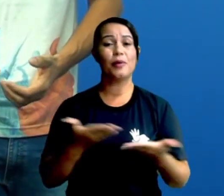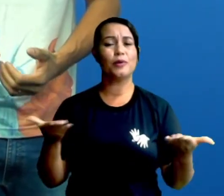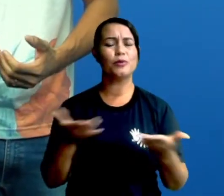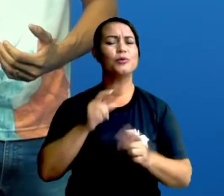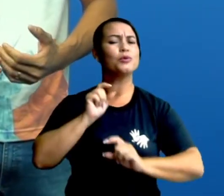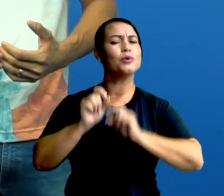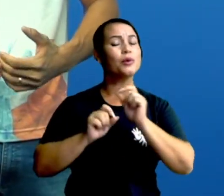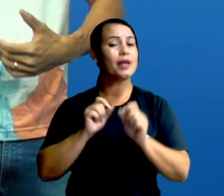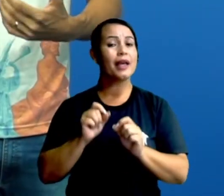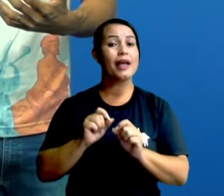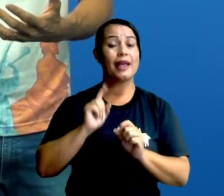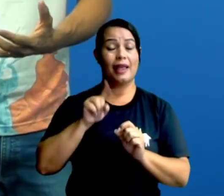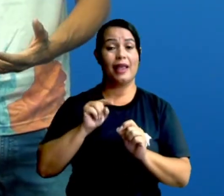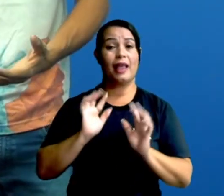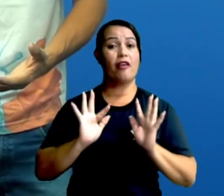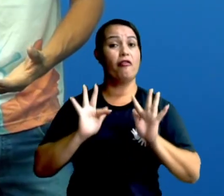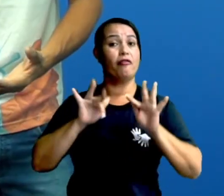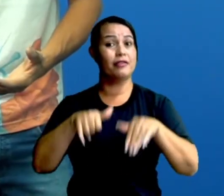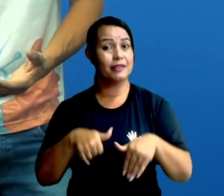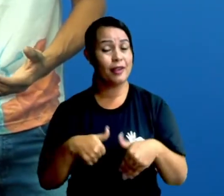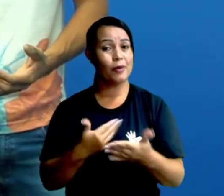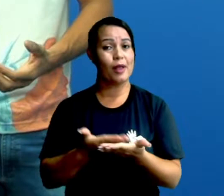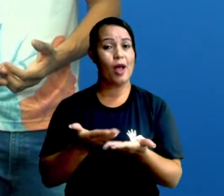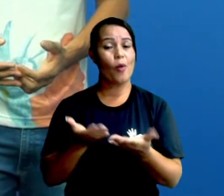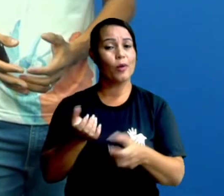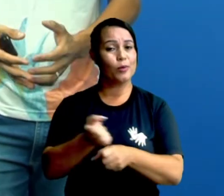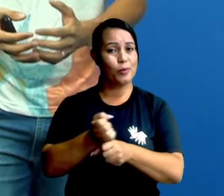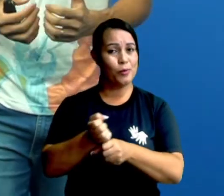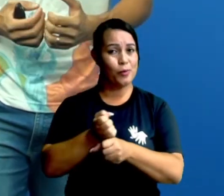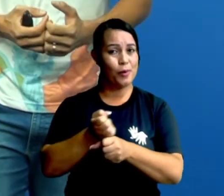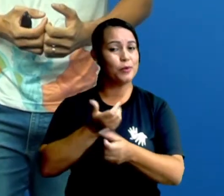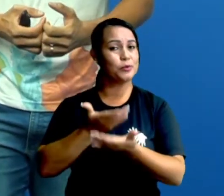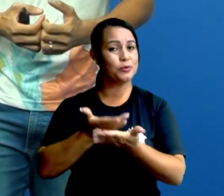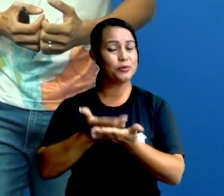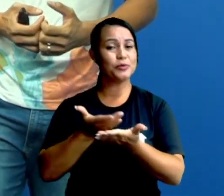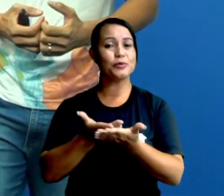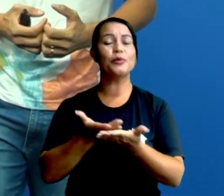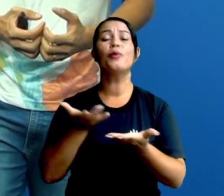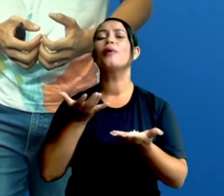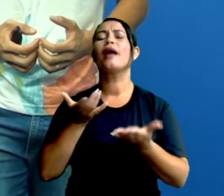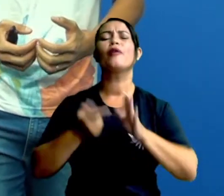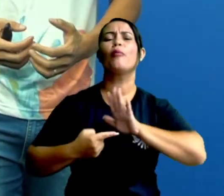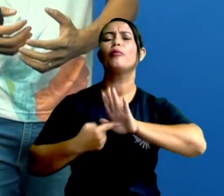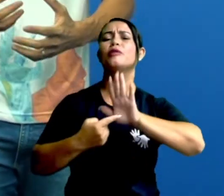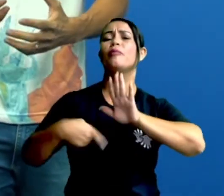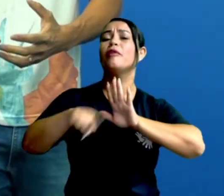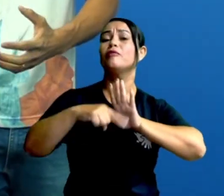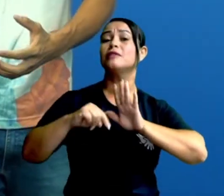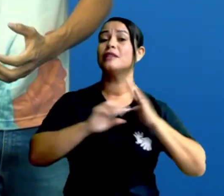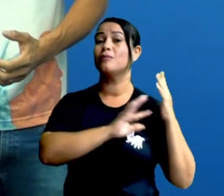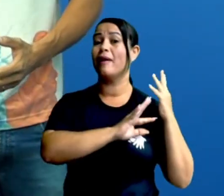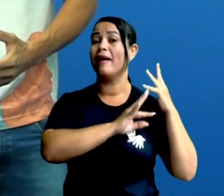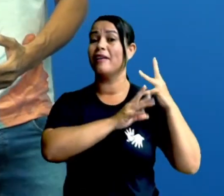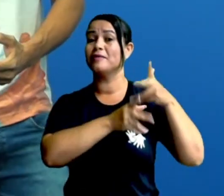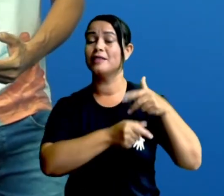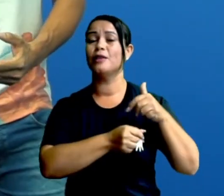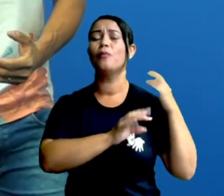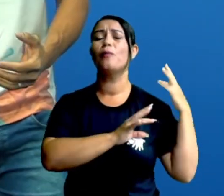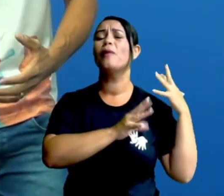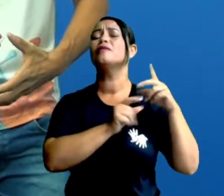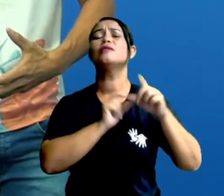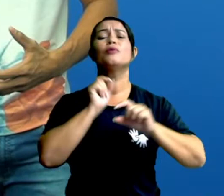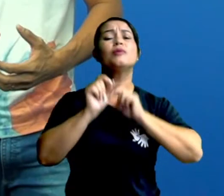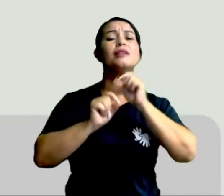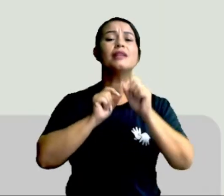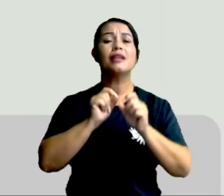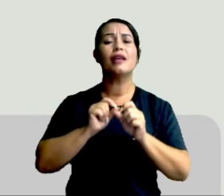hoje, que é a última aula desse nosso ano letivo, eu quis trazer para vocês uma aula de revisão, onde nós iremos